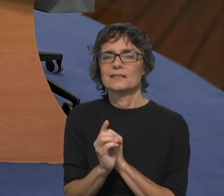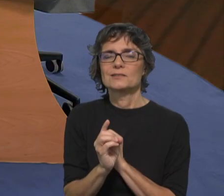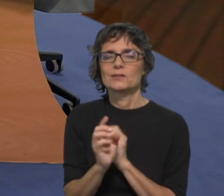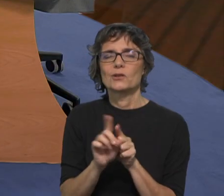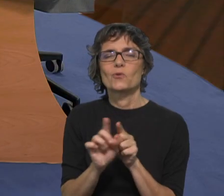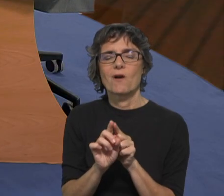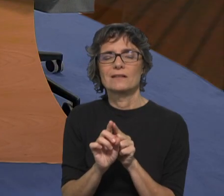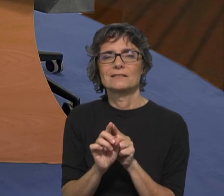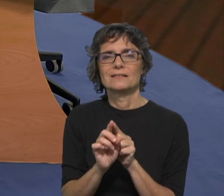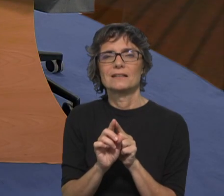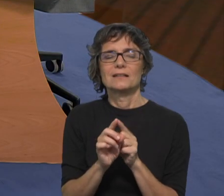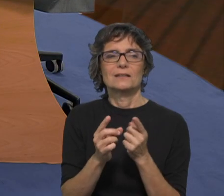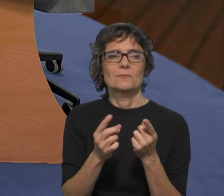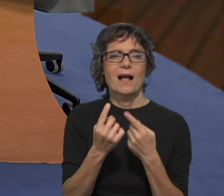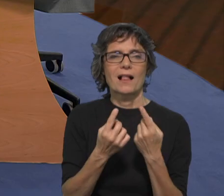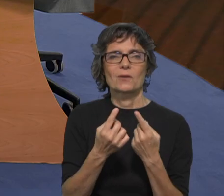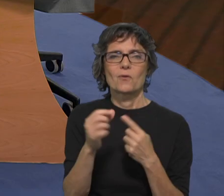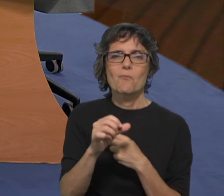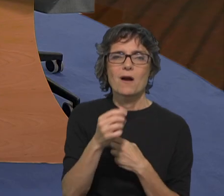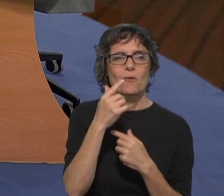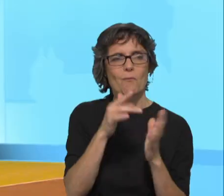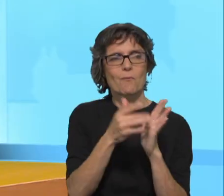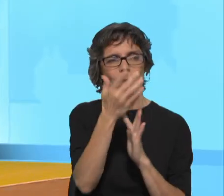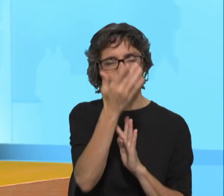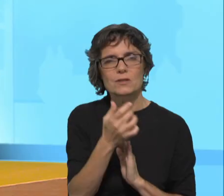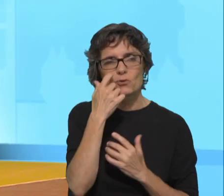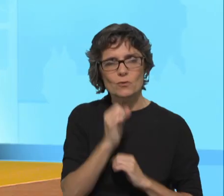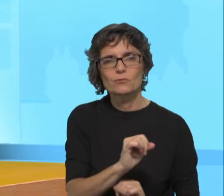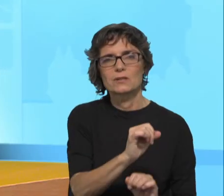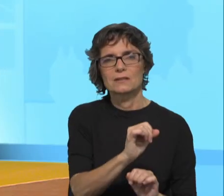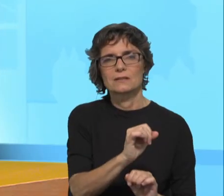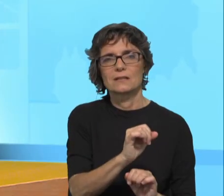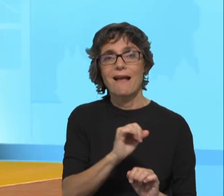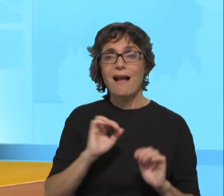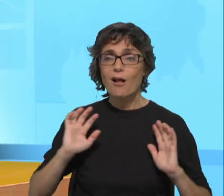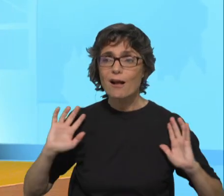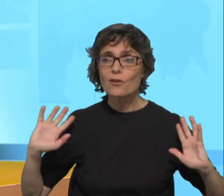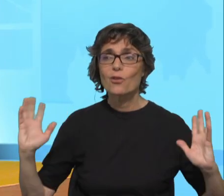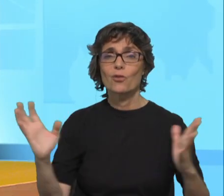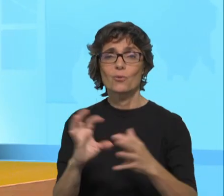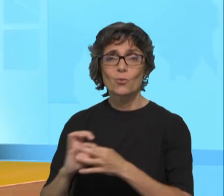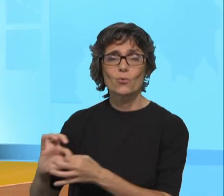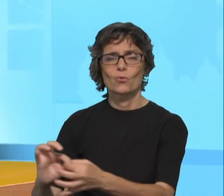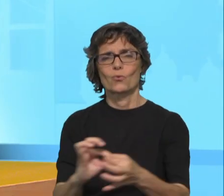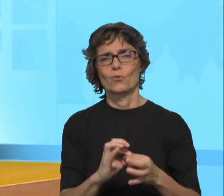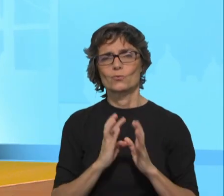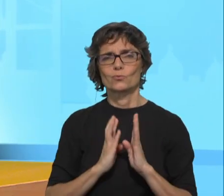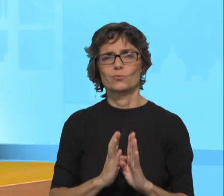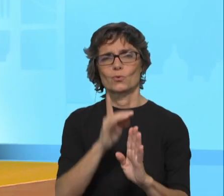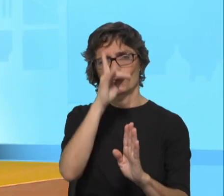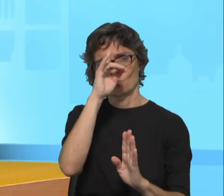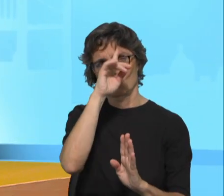estarmos para fazermos também esta nossa presença, o completar deste corpo de Cristo, né? Que depois é